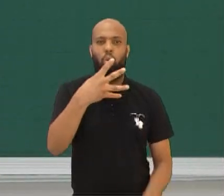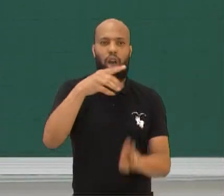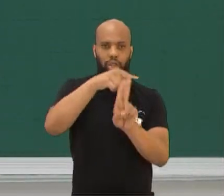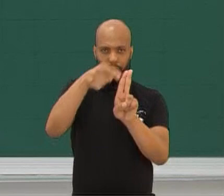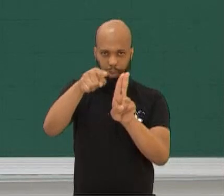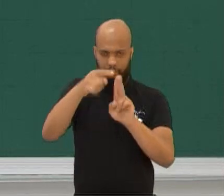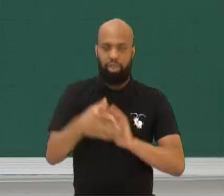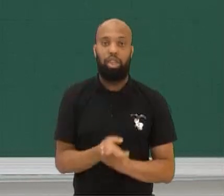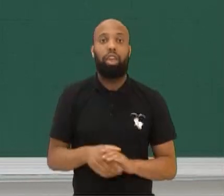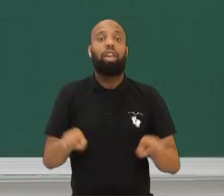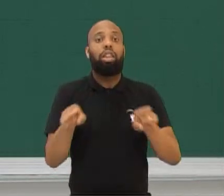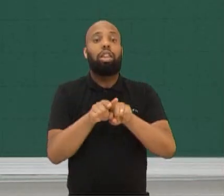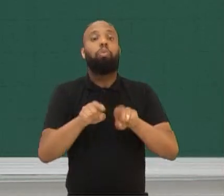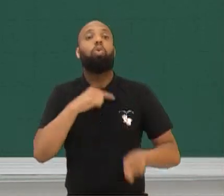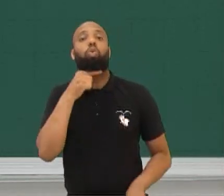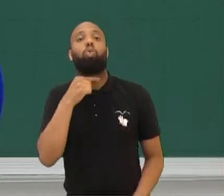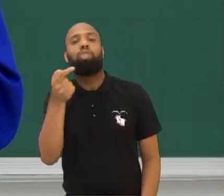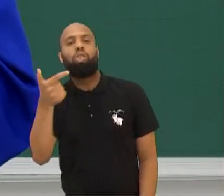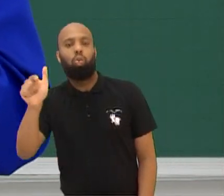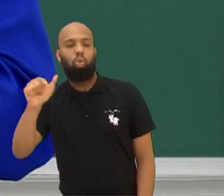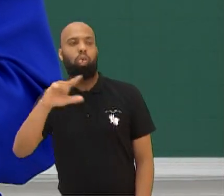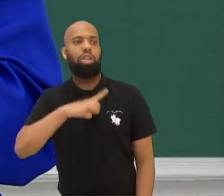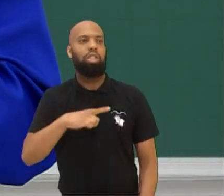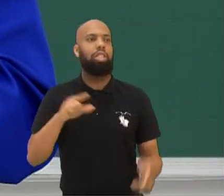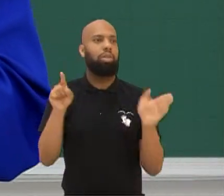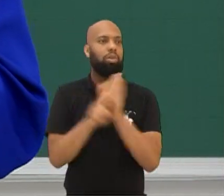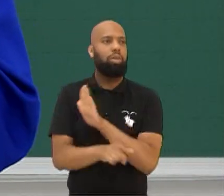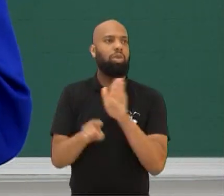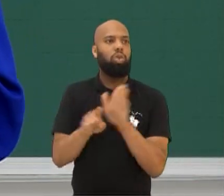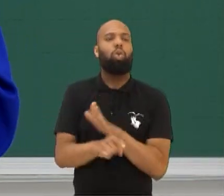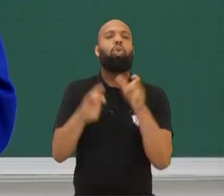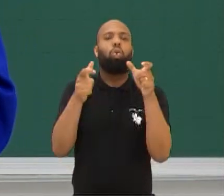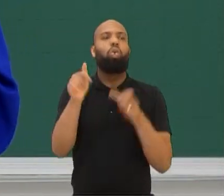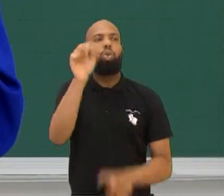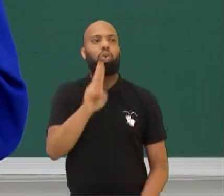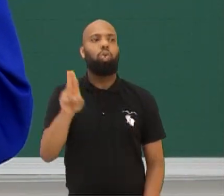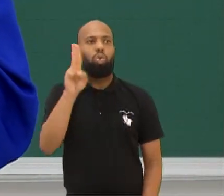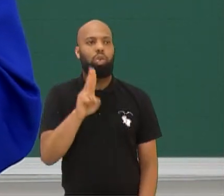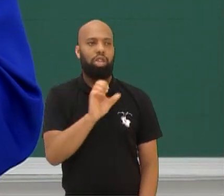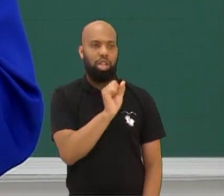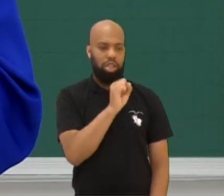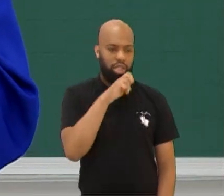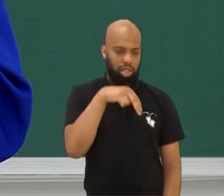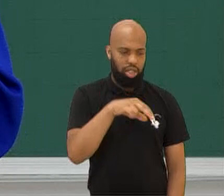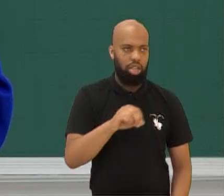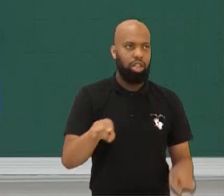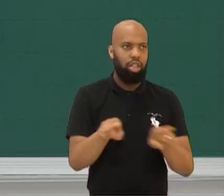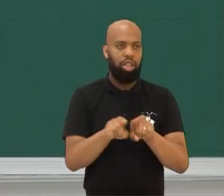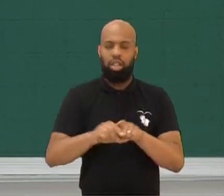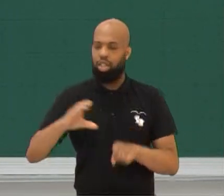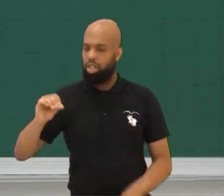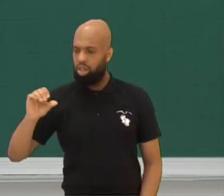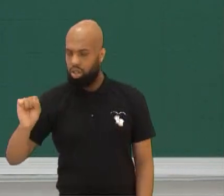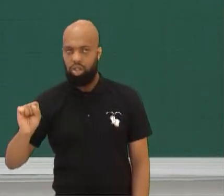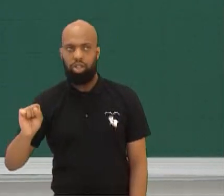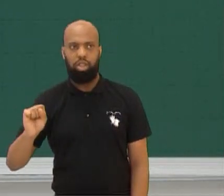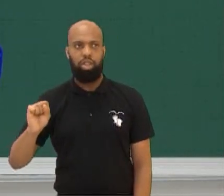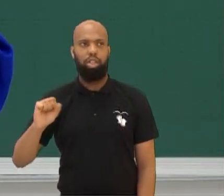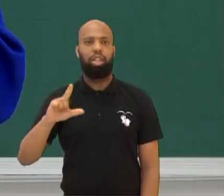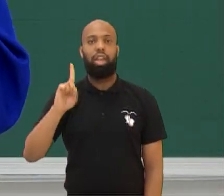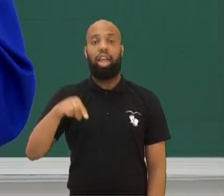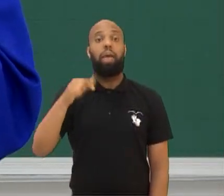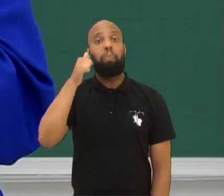Outra dúvida, aqui que estava perguntando aonde que a gente usa seno e cosseno, né? Aqui,